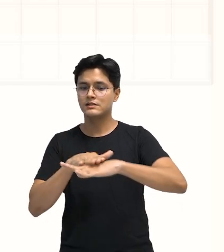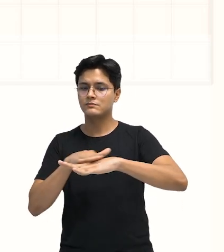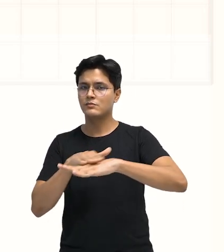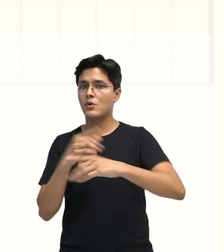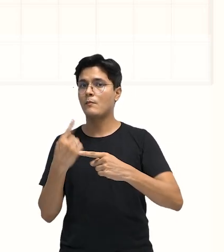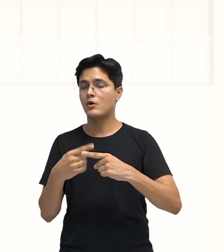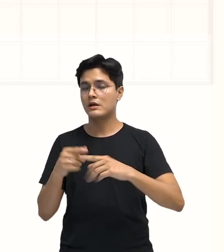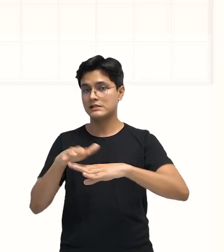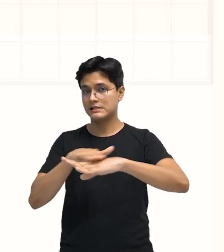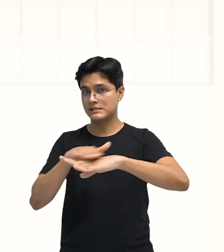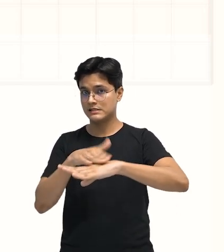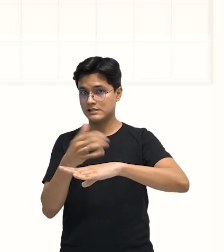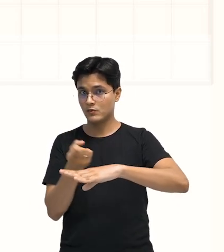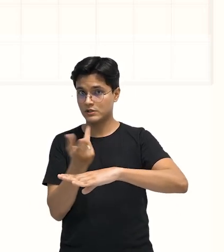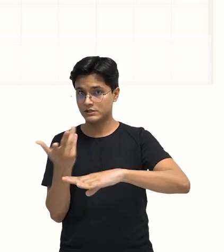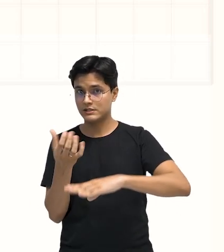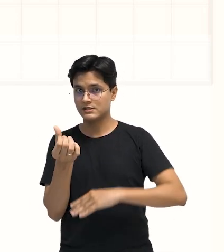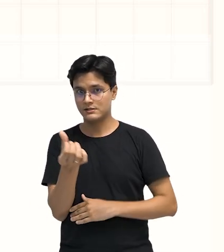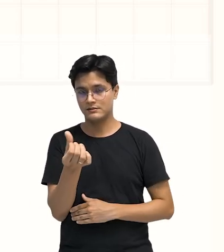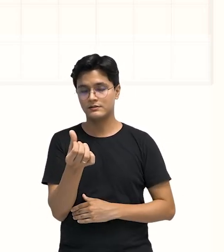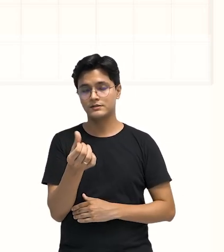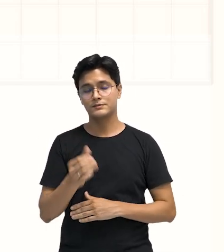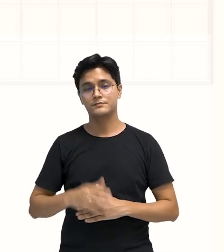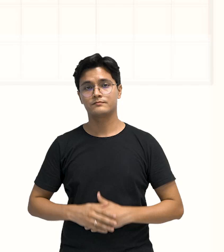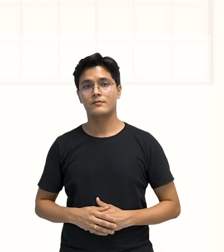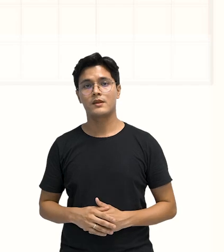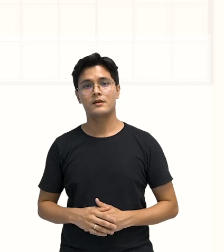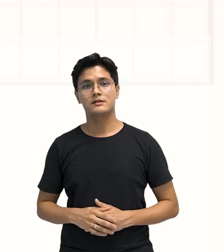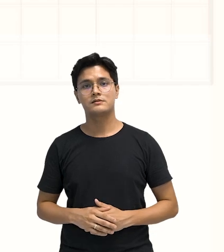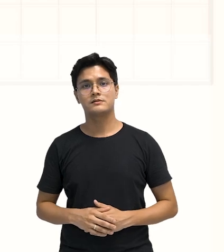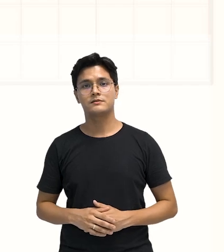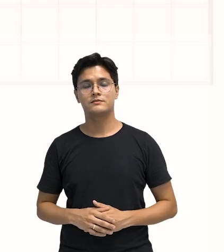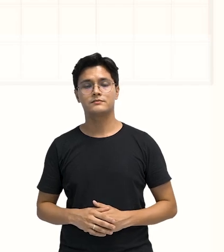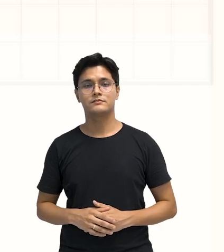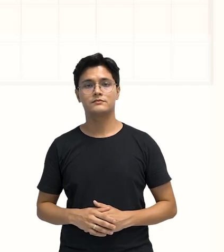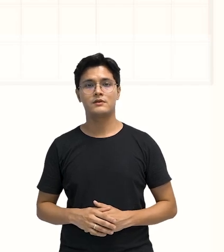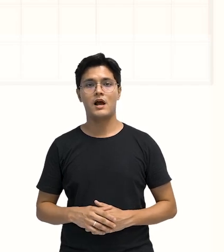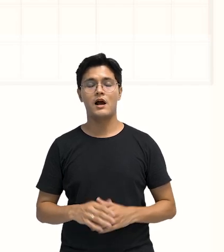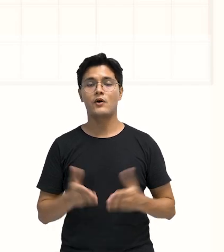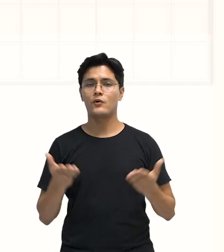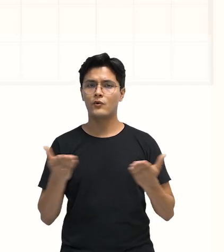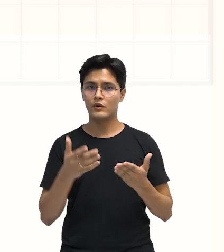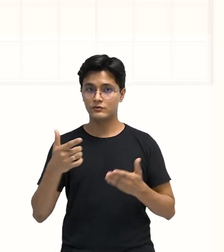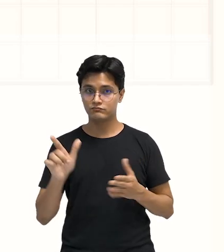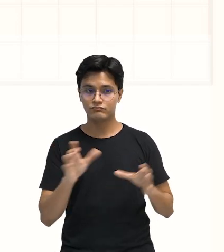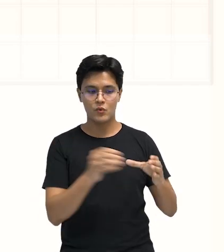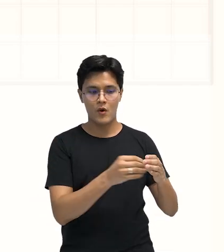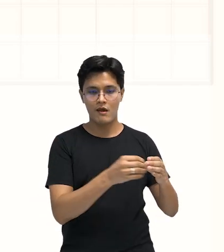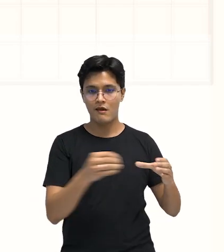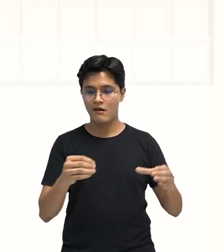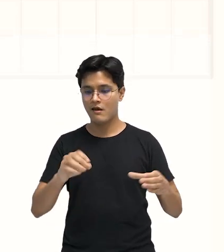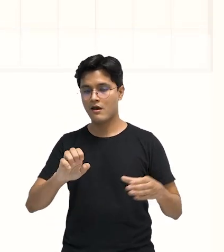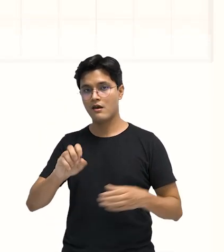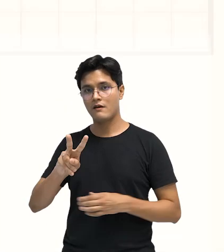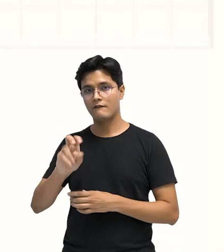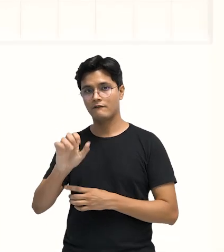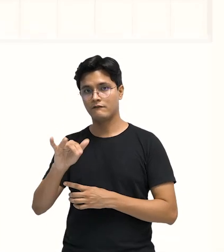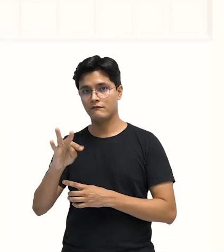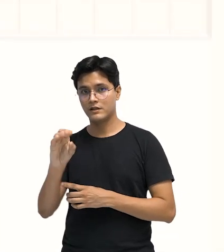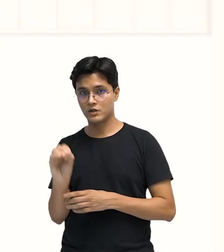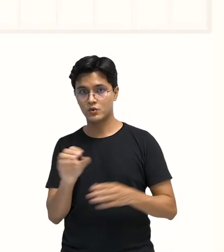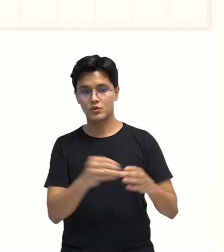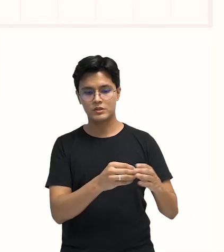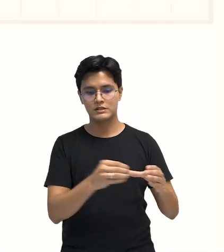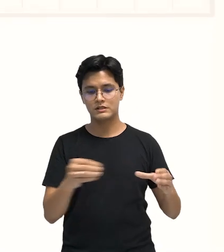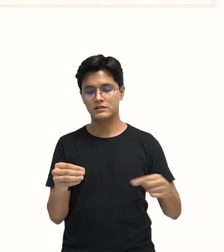dado, tá certo? No caso aí, os eventos é aquilo que eu